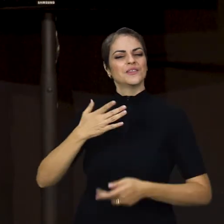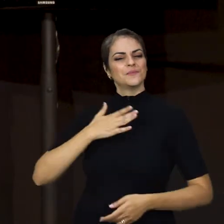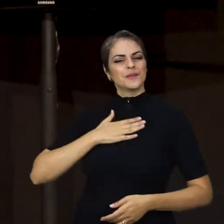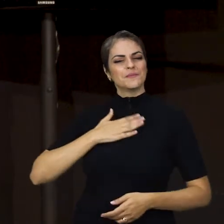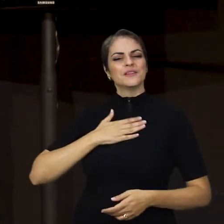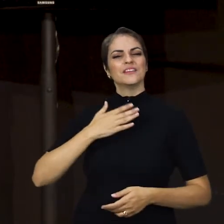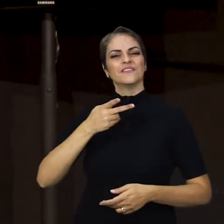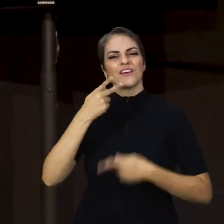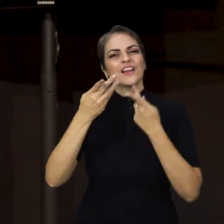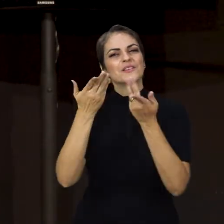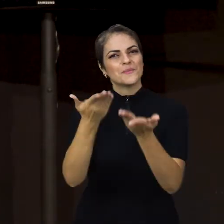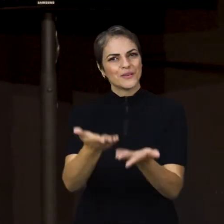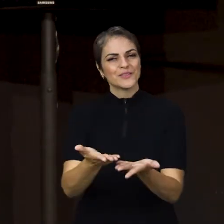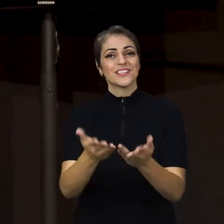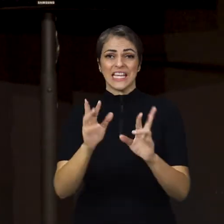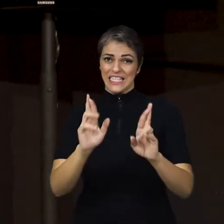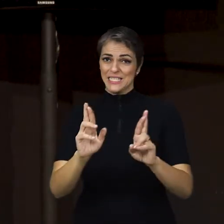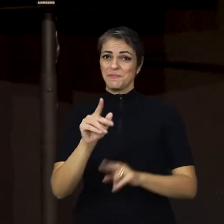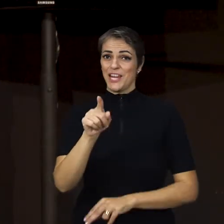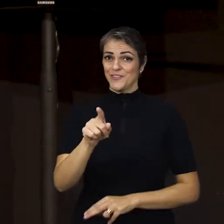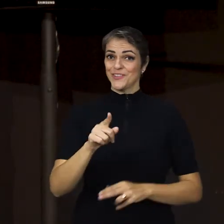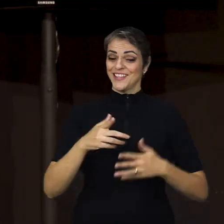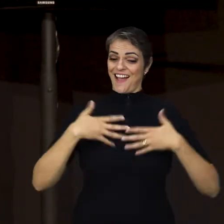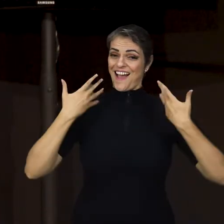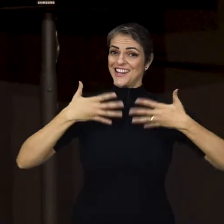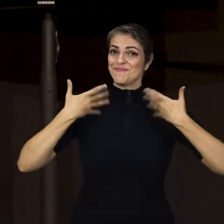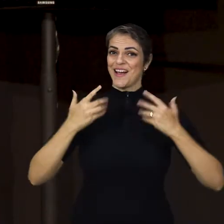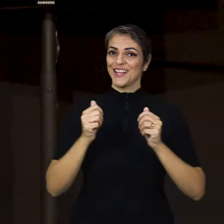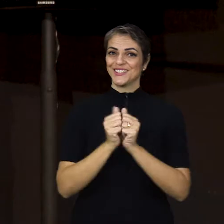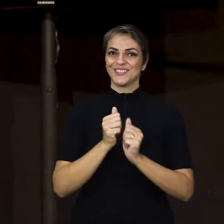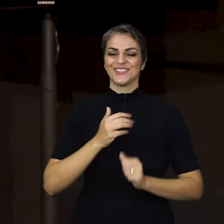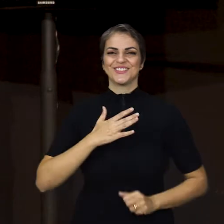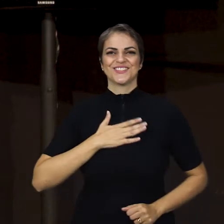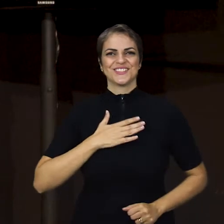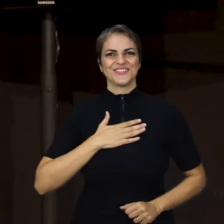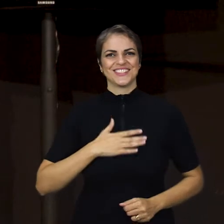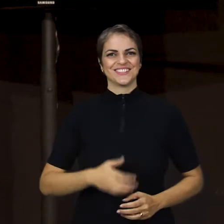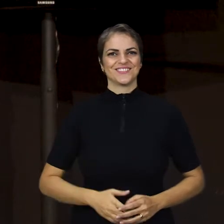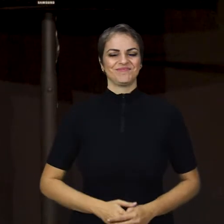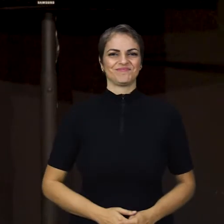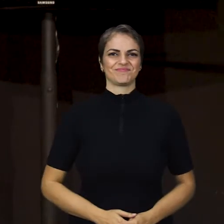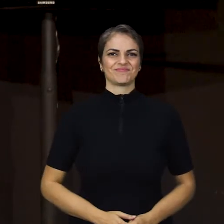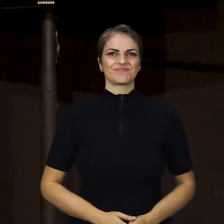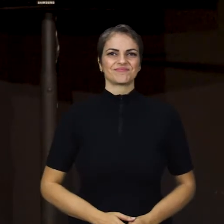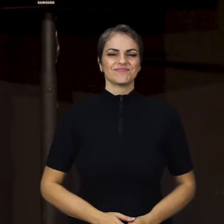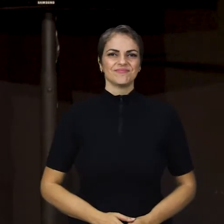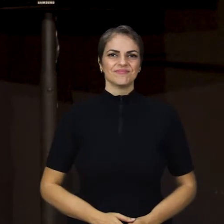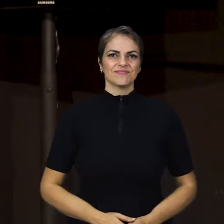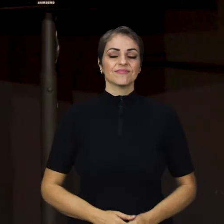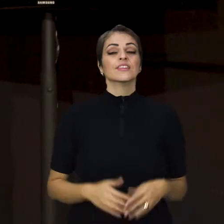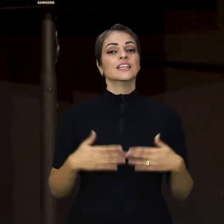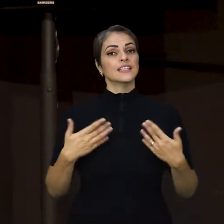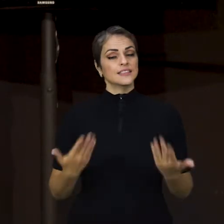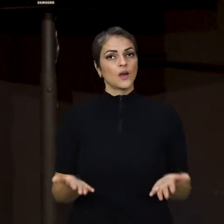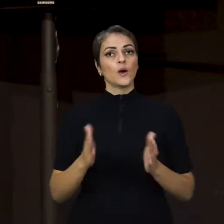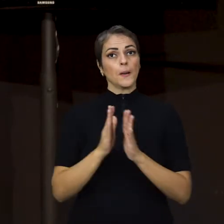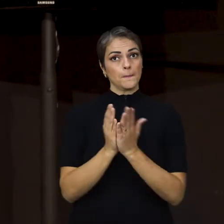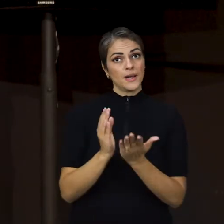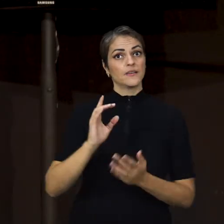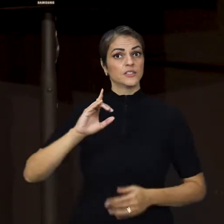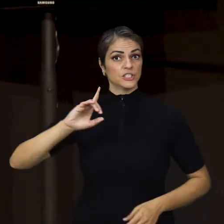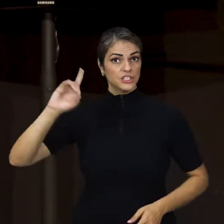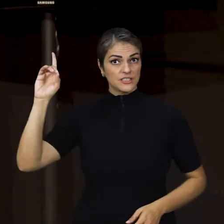que você esteja muito empolgado para viver comigo essa jornada. Nós podemos dizer então que a palavra de